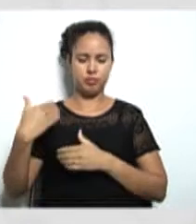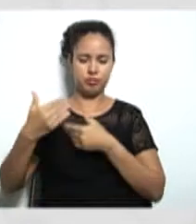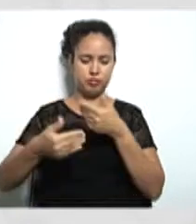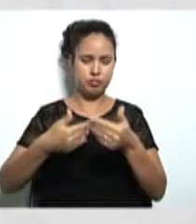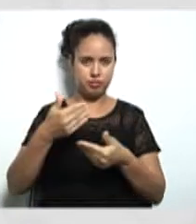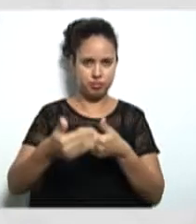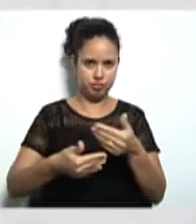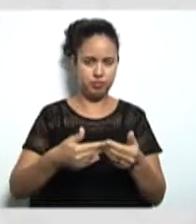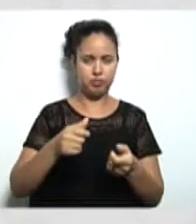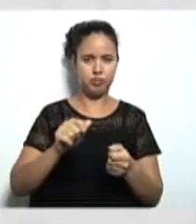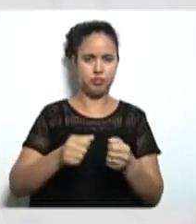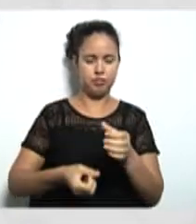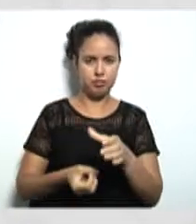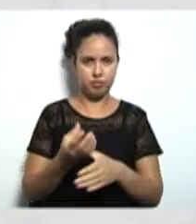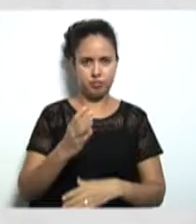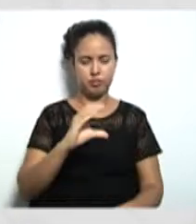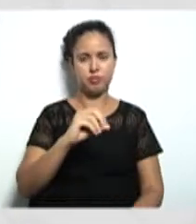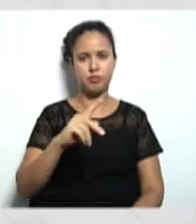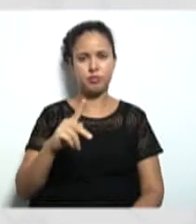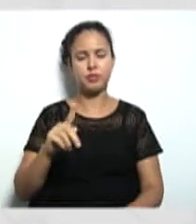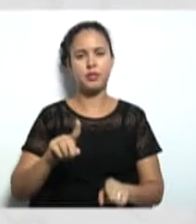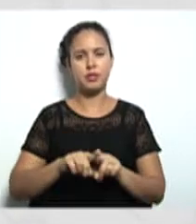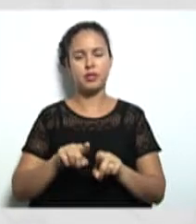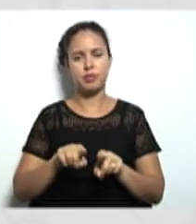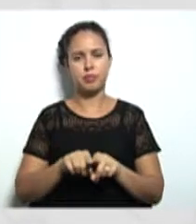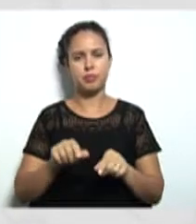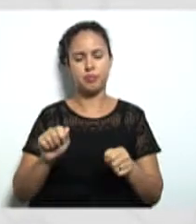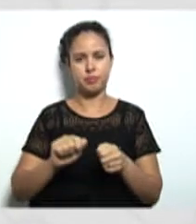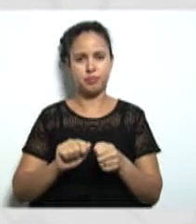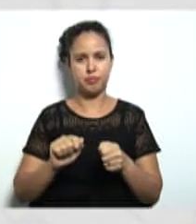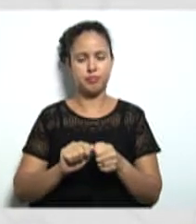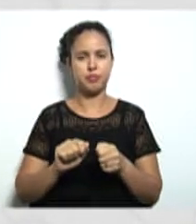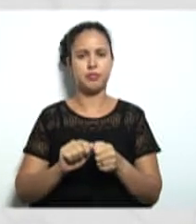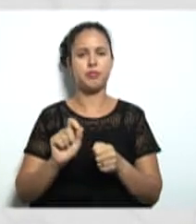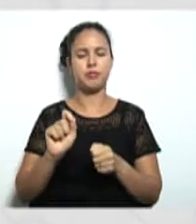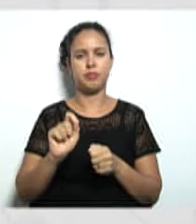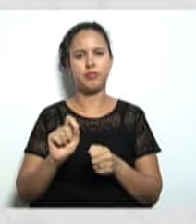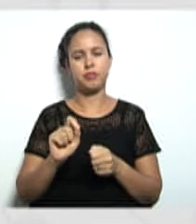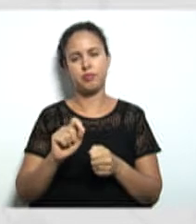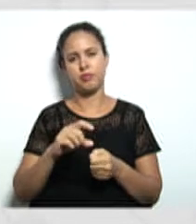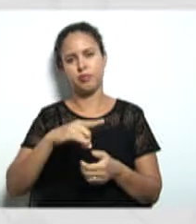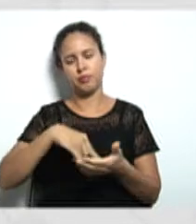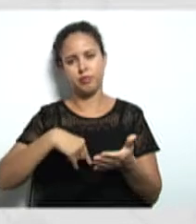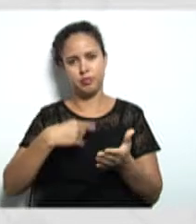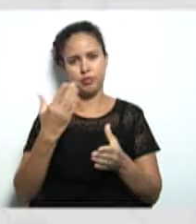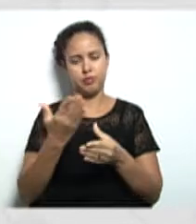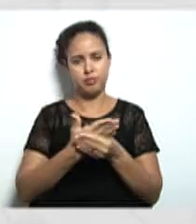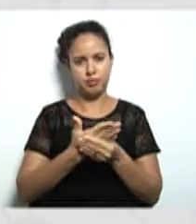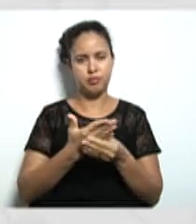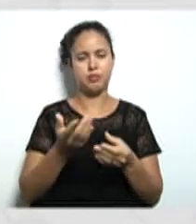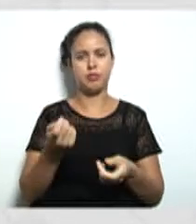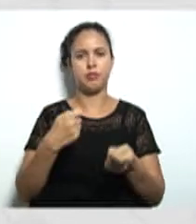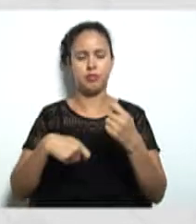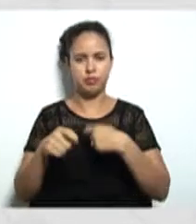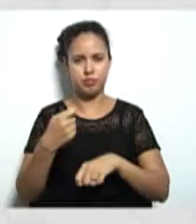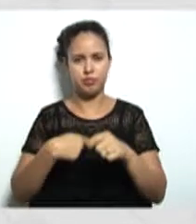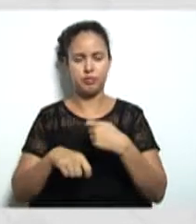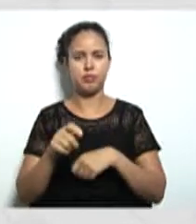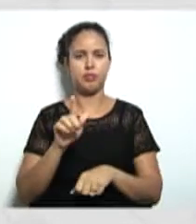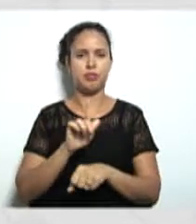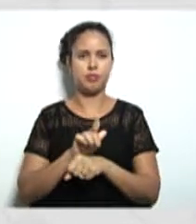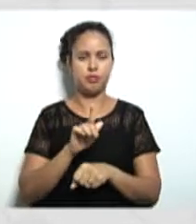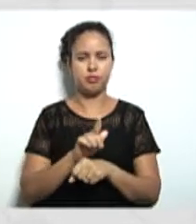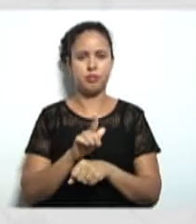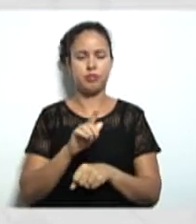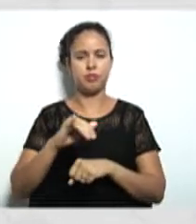de cooperativas. Eu posso ainda executar processos contábeis de negociação, gestão estratégica